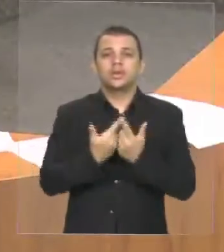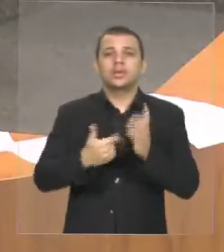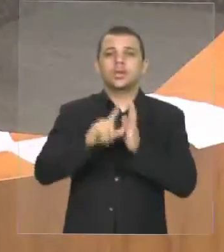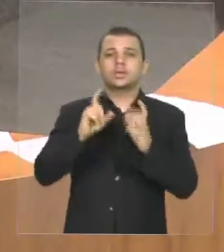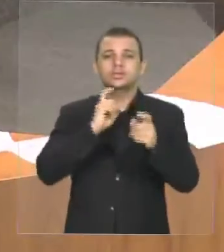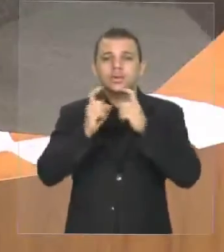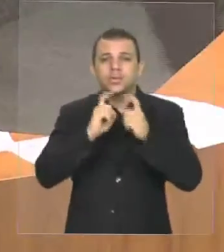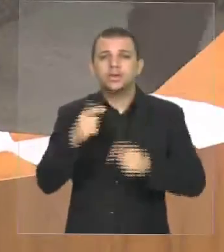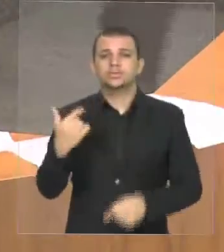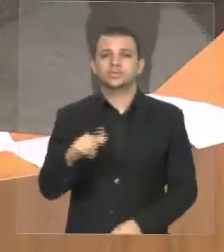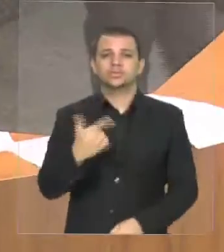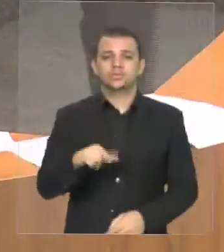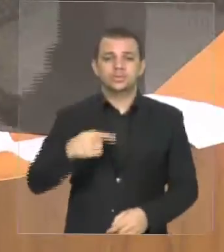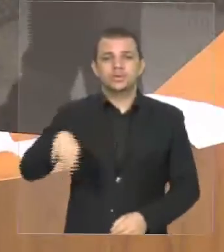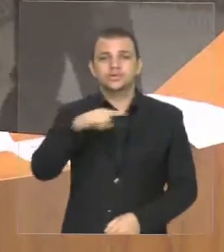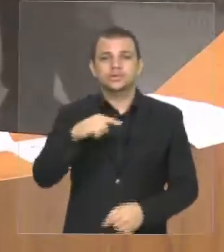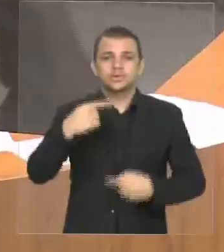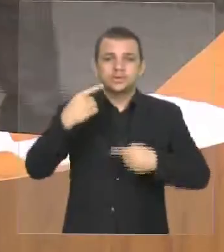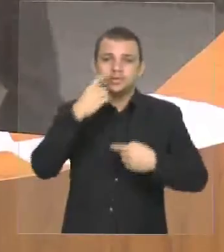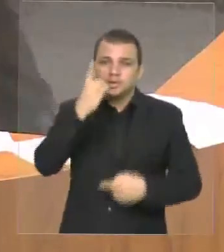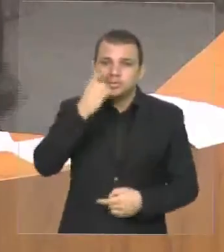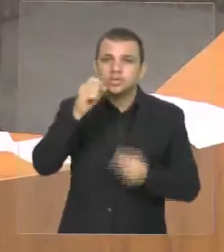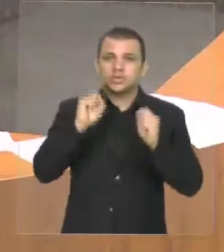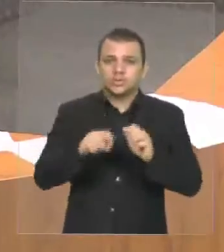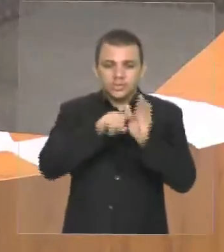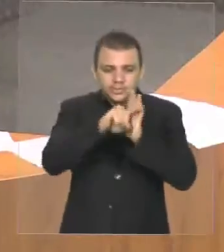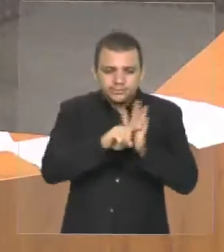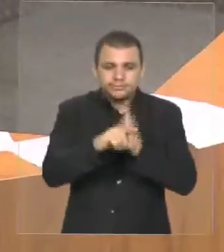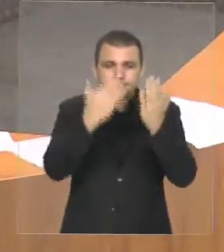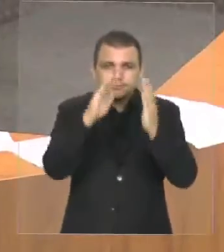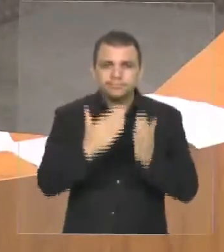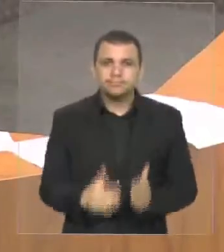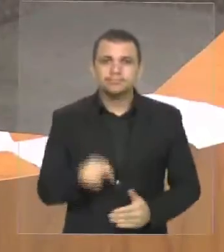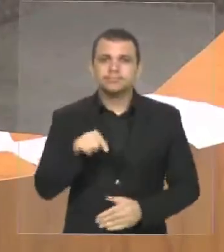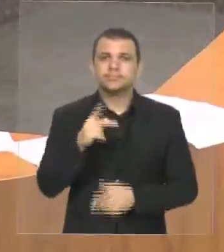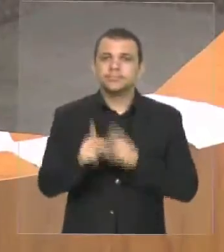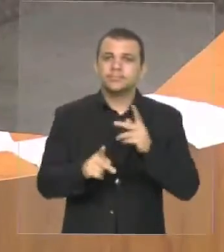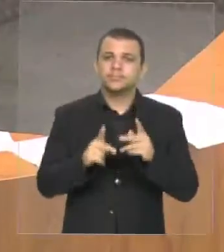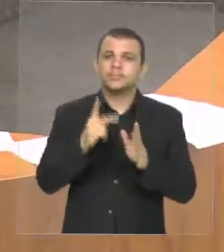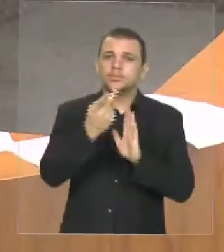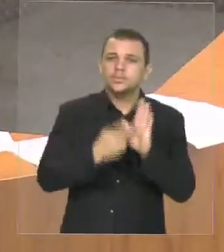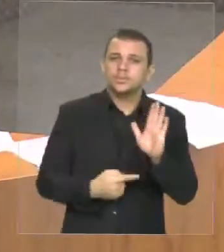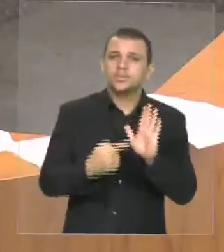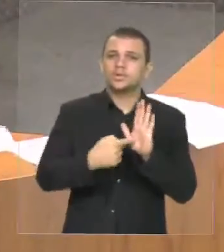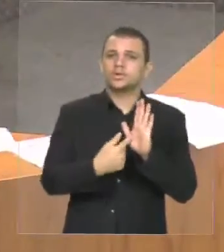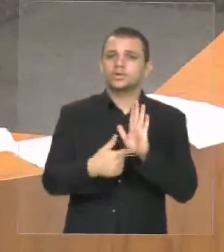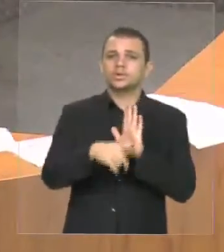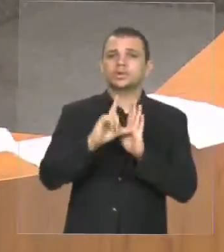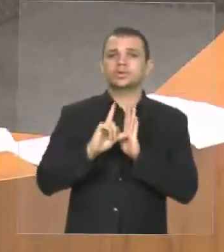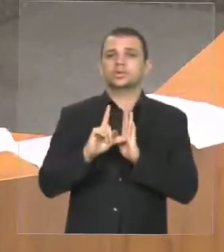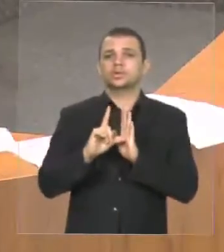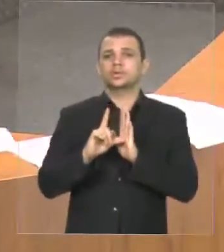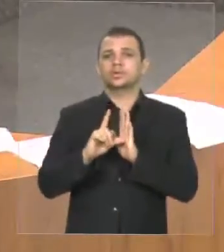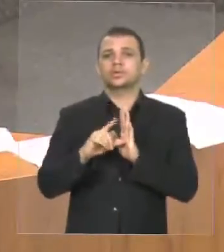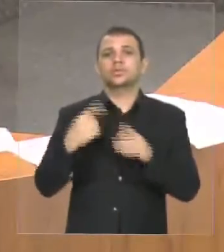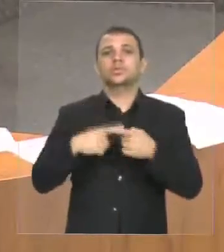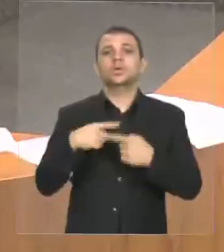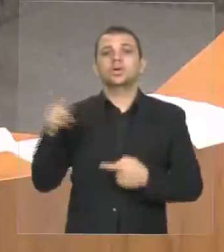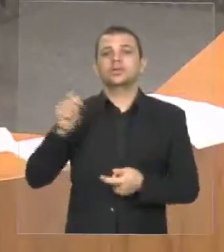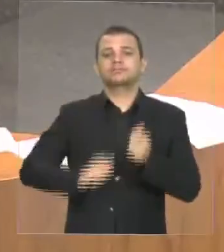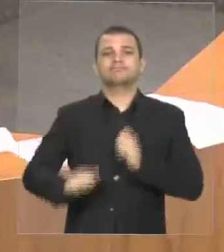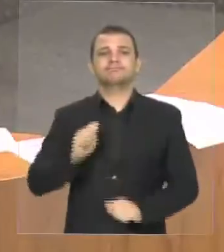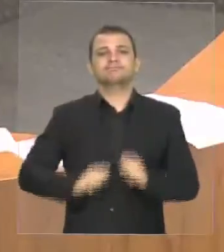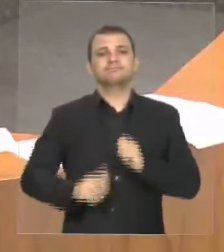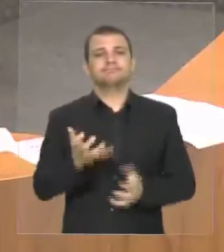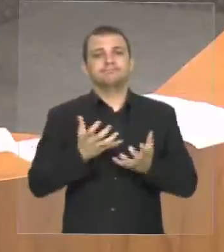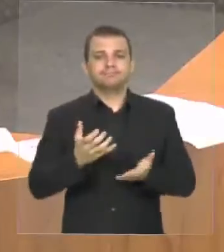antes deixar que os deputados analisem esse projeto na sua ânsia arrecadatória de impor um